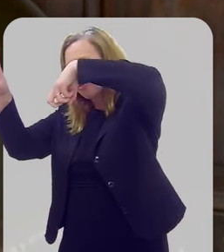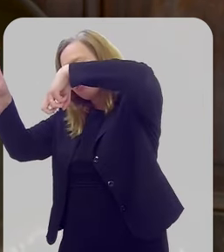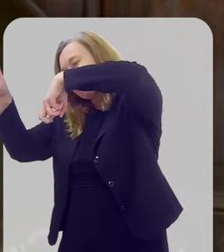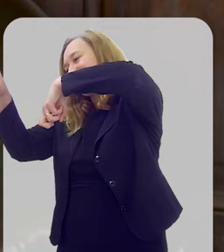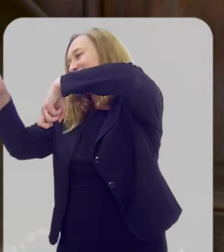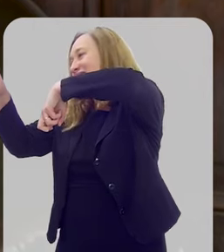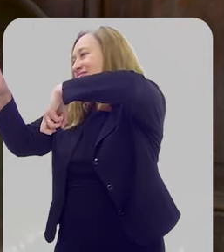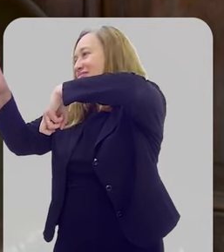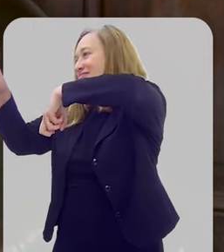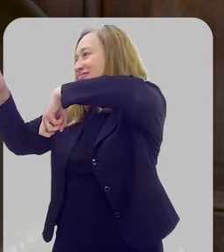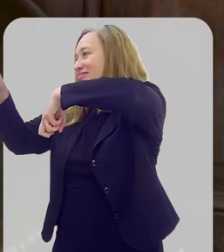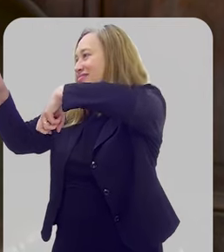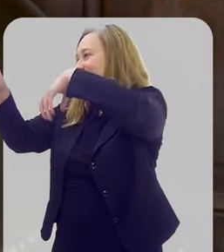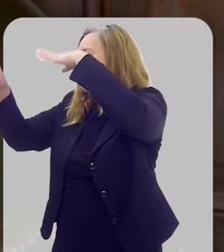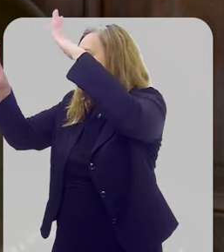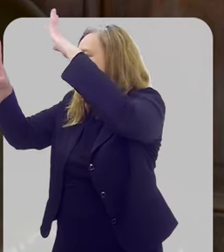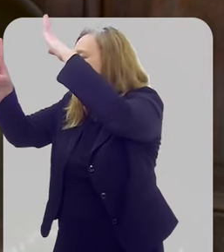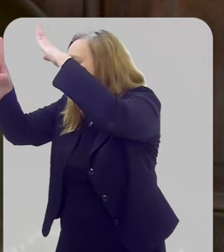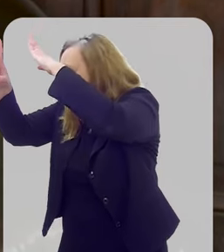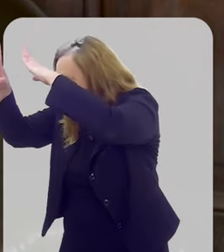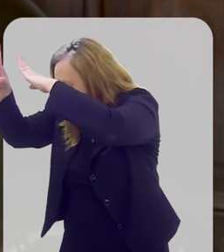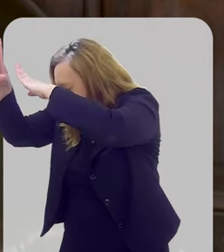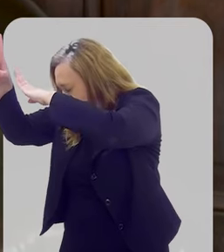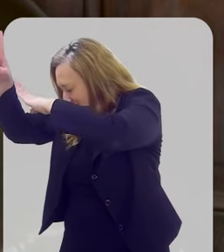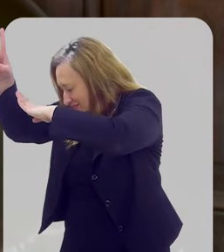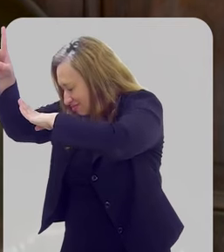a ti te